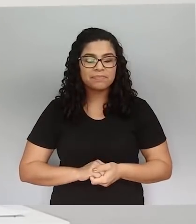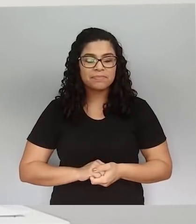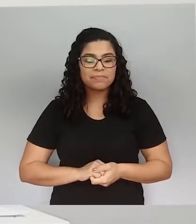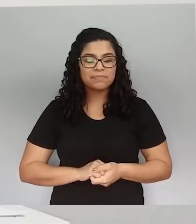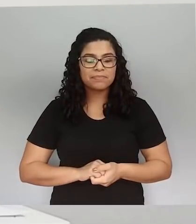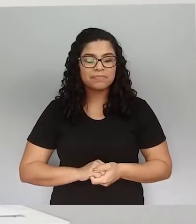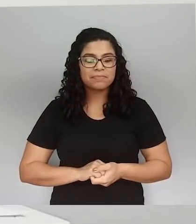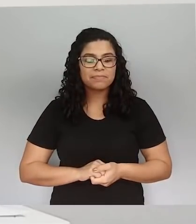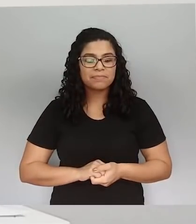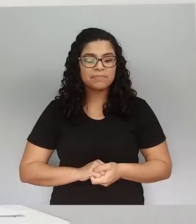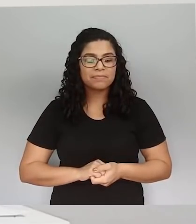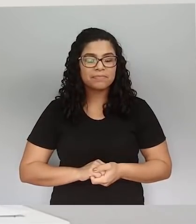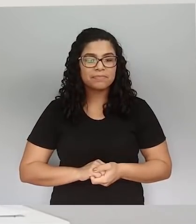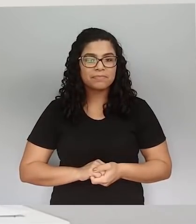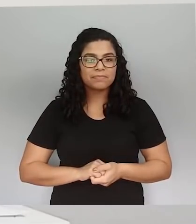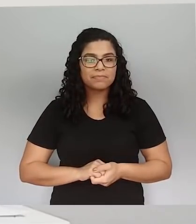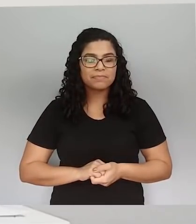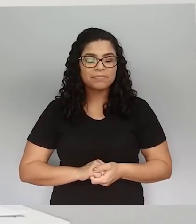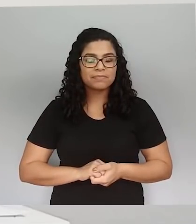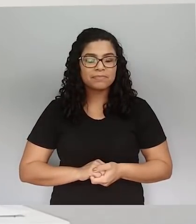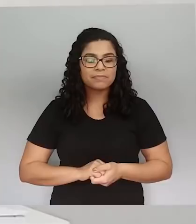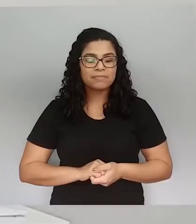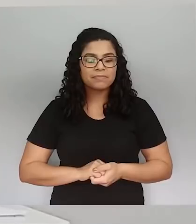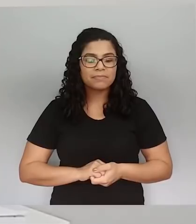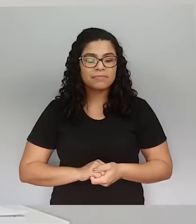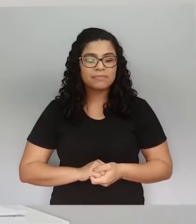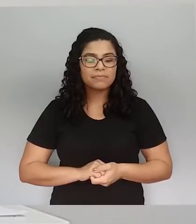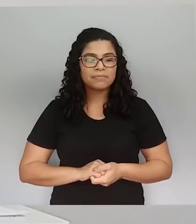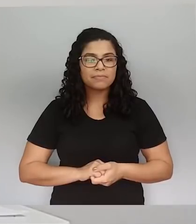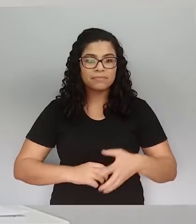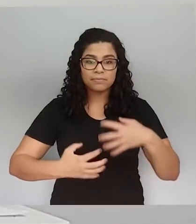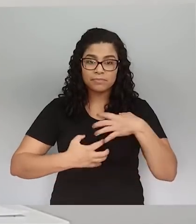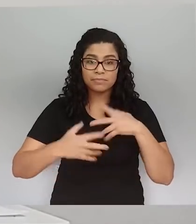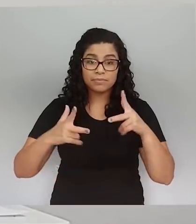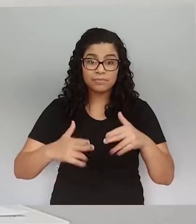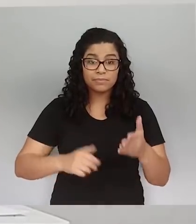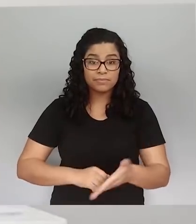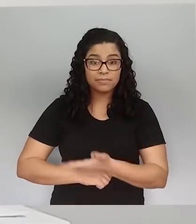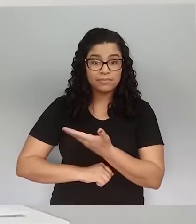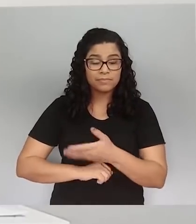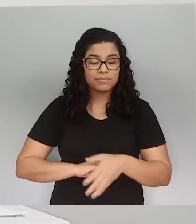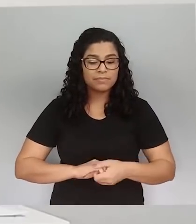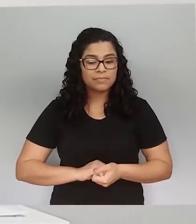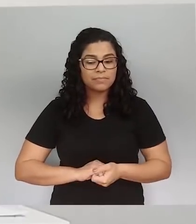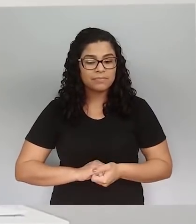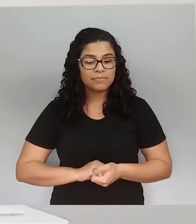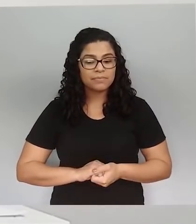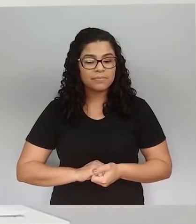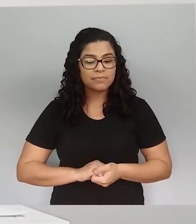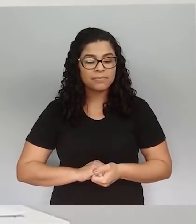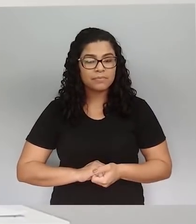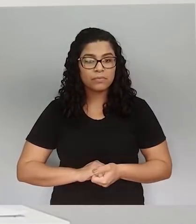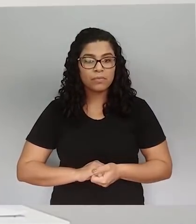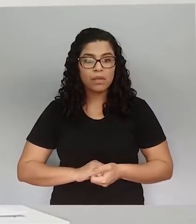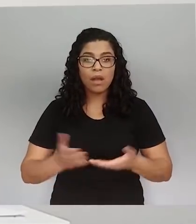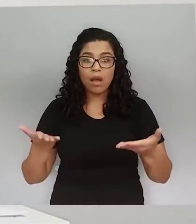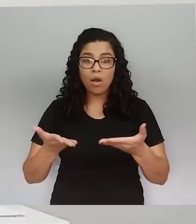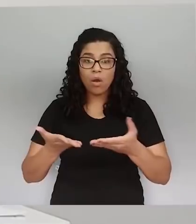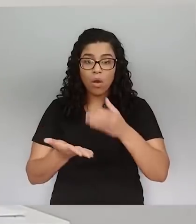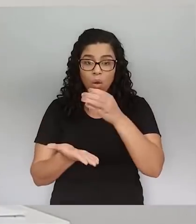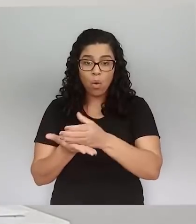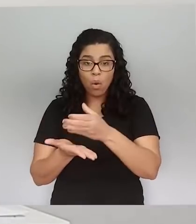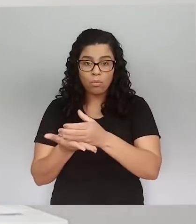PET, porque esse joguinho vai ser muito interessante. Vamos confeccionar? Vamos lá! Você vai